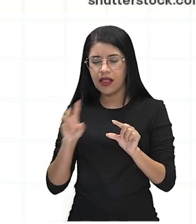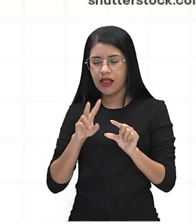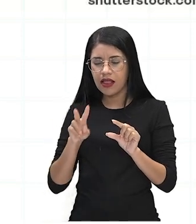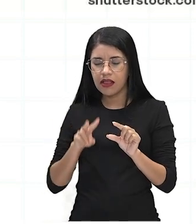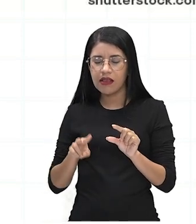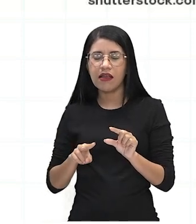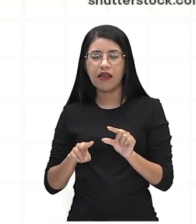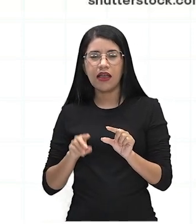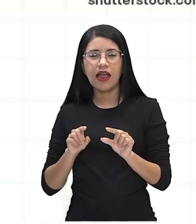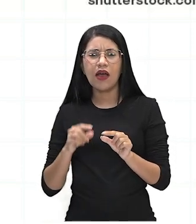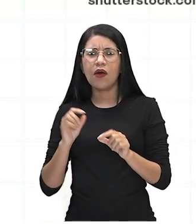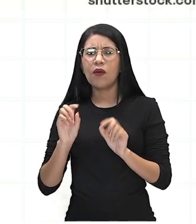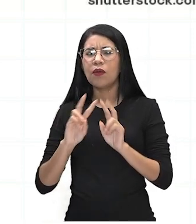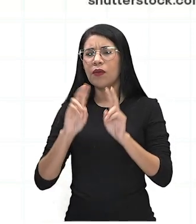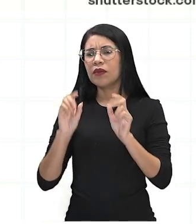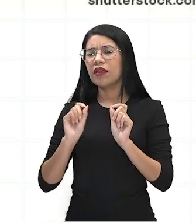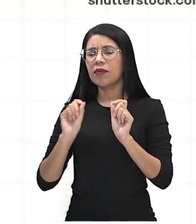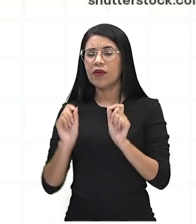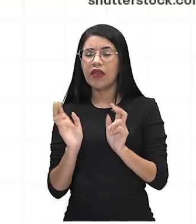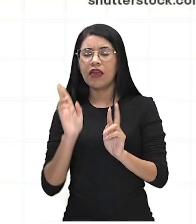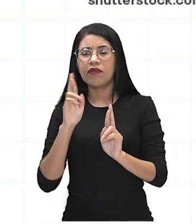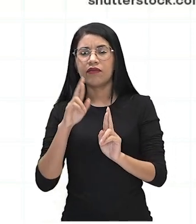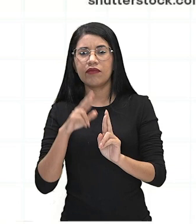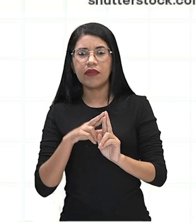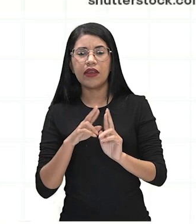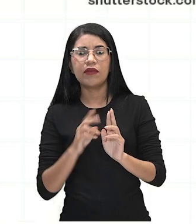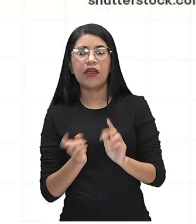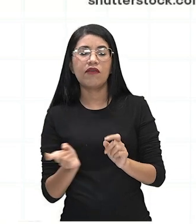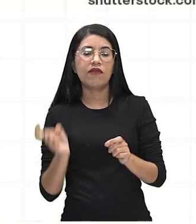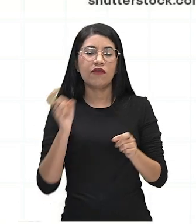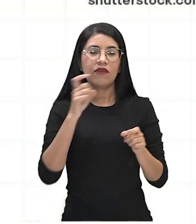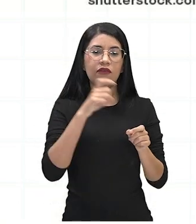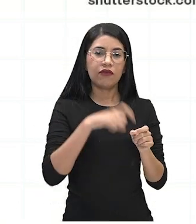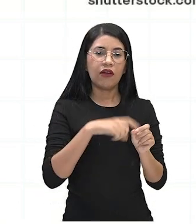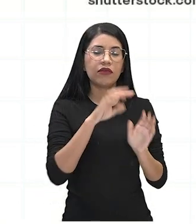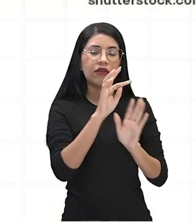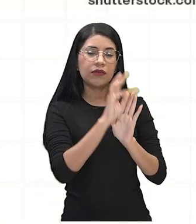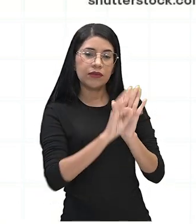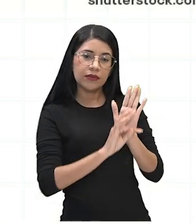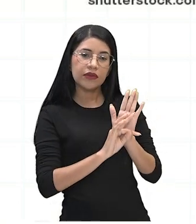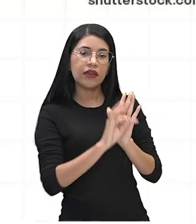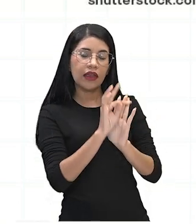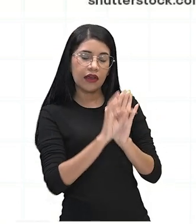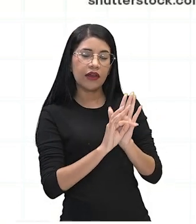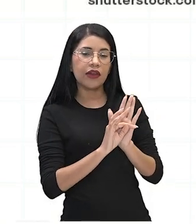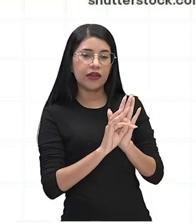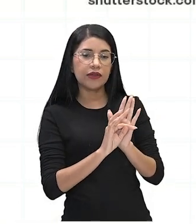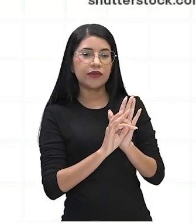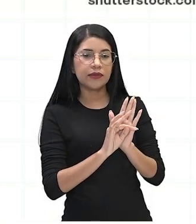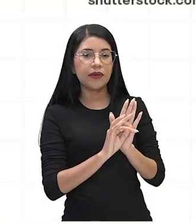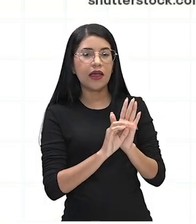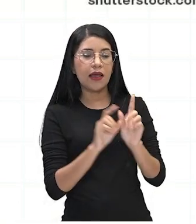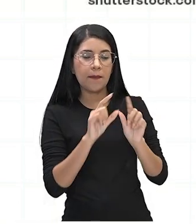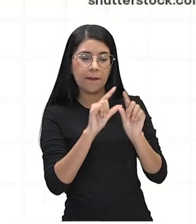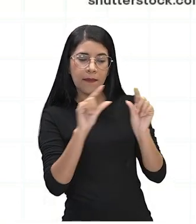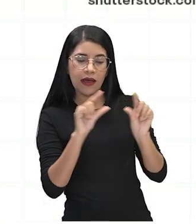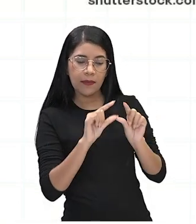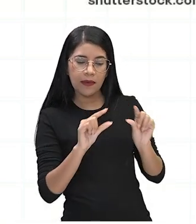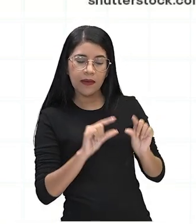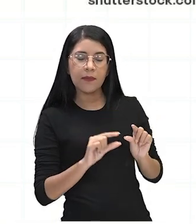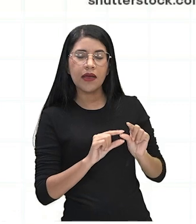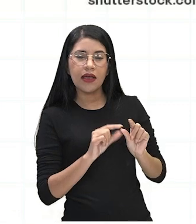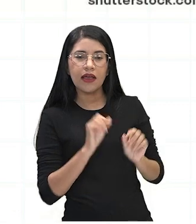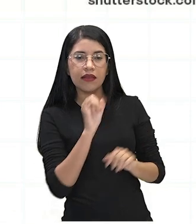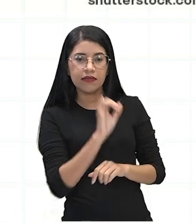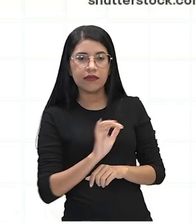texto, certo? Então, para saber o assunto do texto, sempre voltem lá para o título, para as imagens, verifiquem